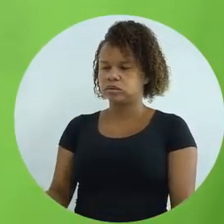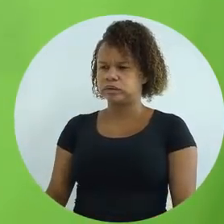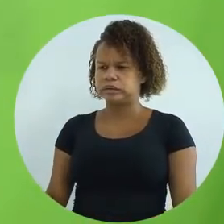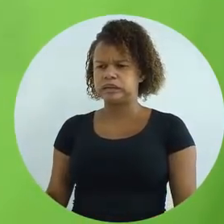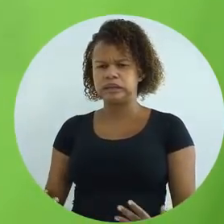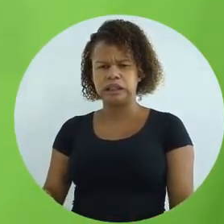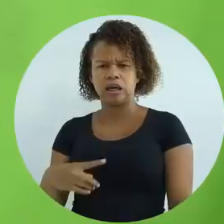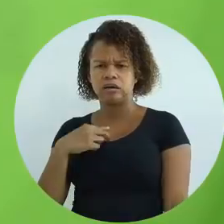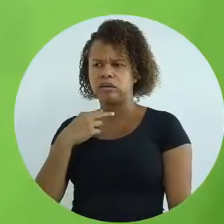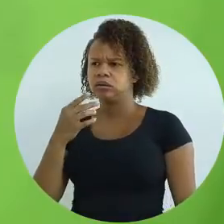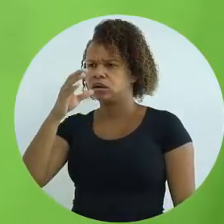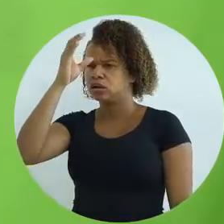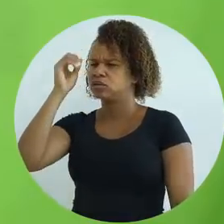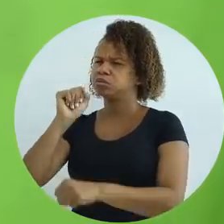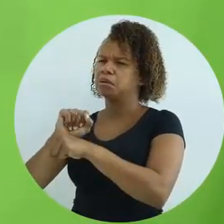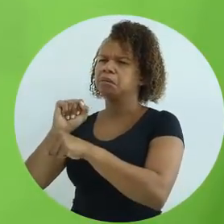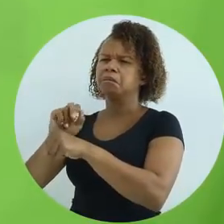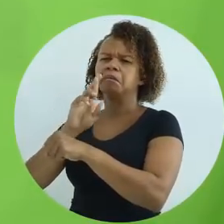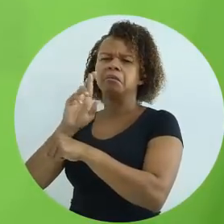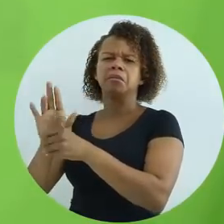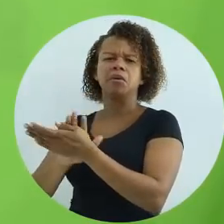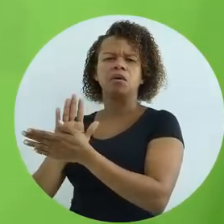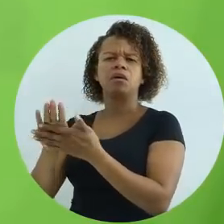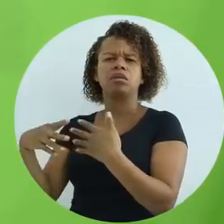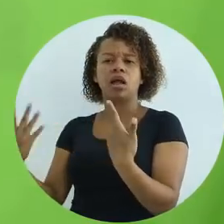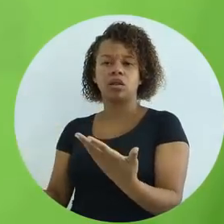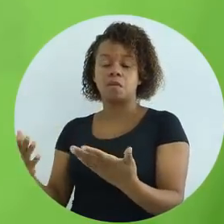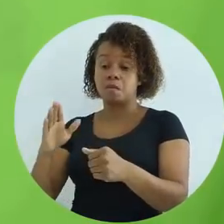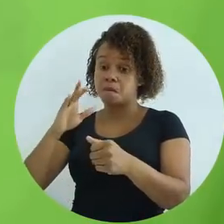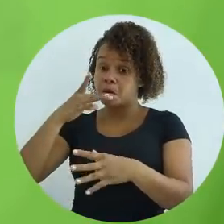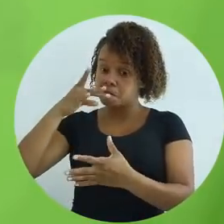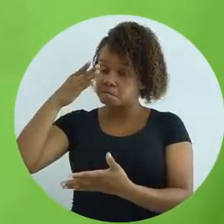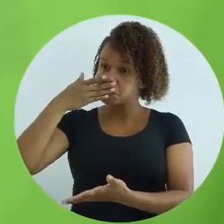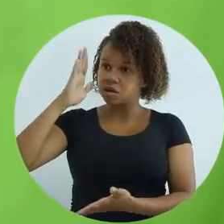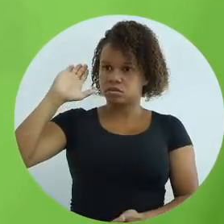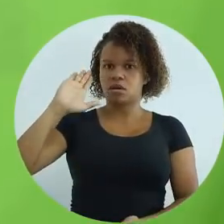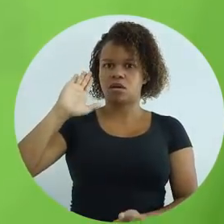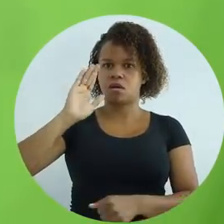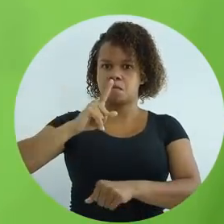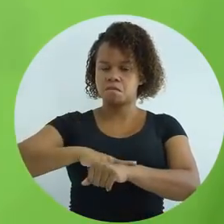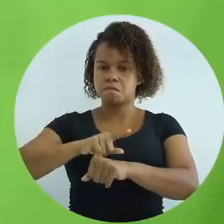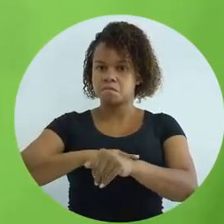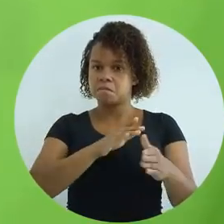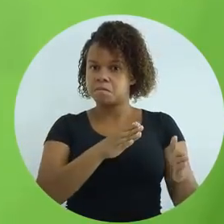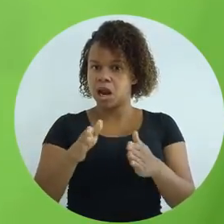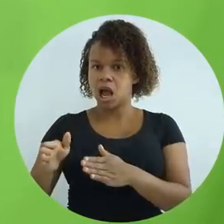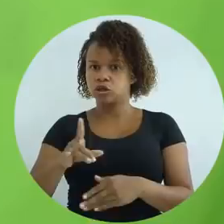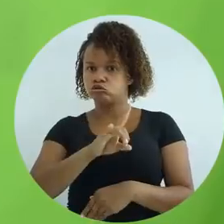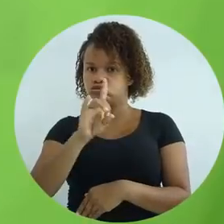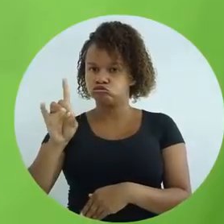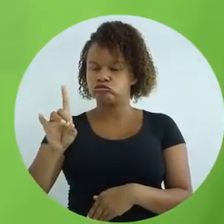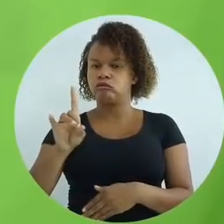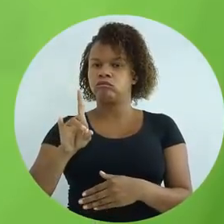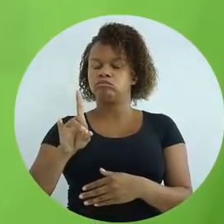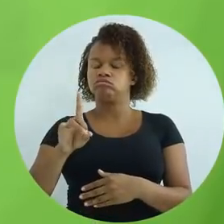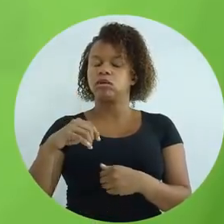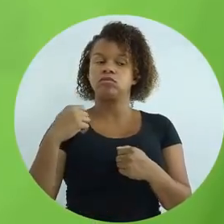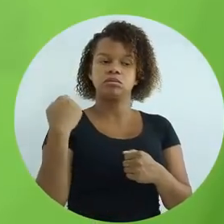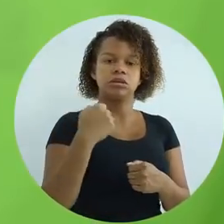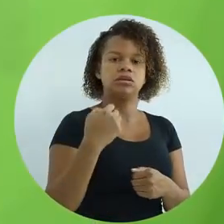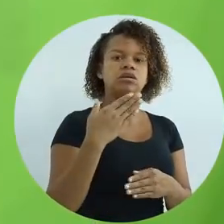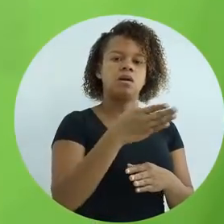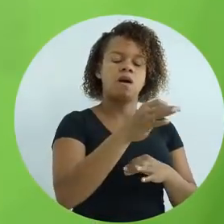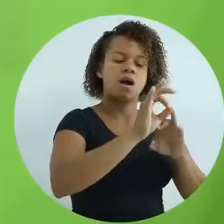ser cumprido. Então, é muito importante que ao prometer prazos, aquele que o faz conheça muito bem os processos internos